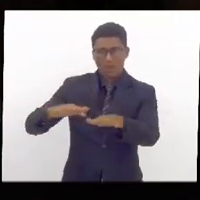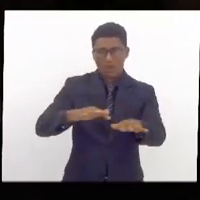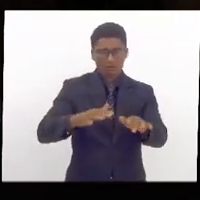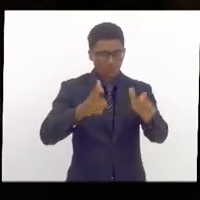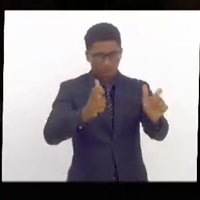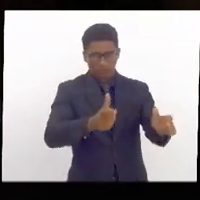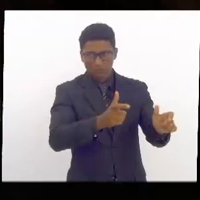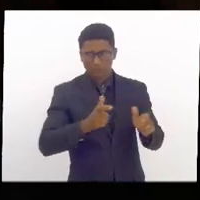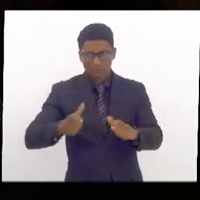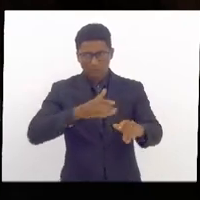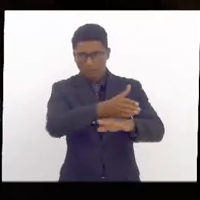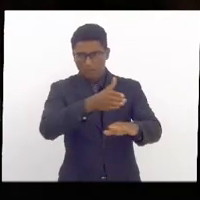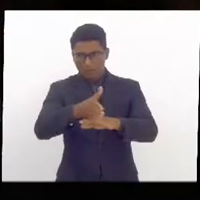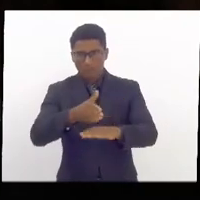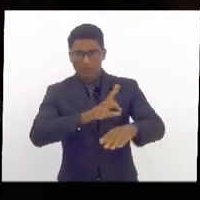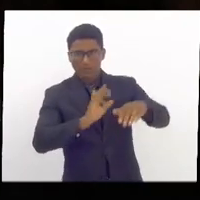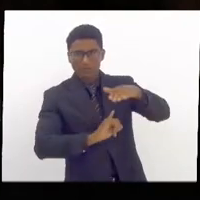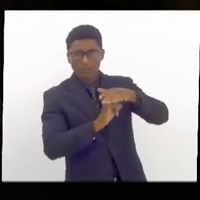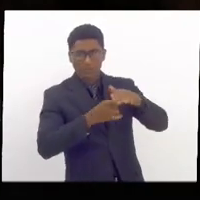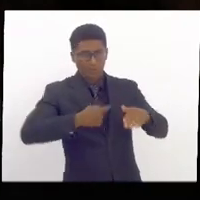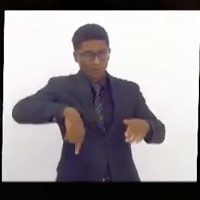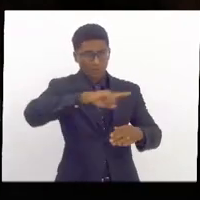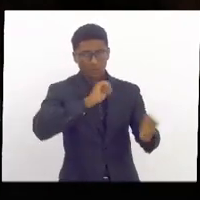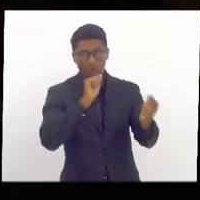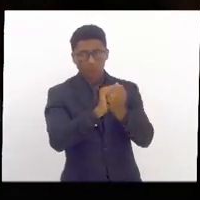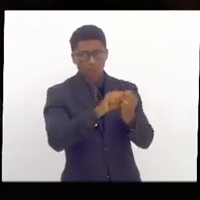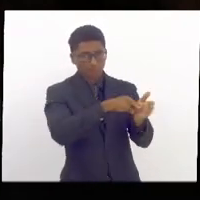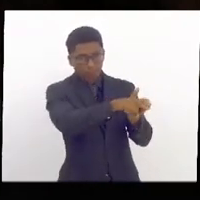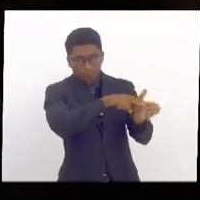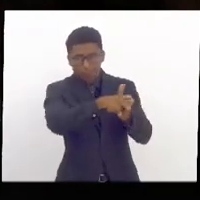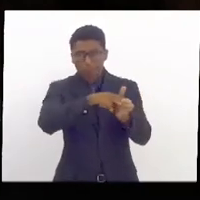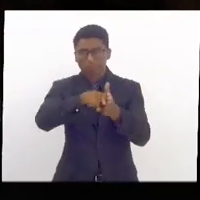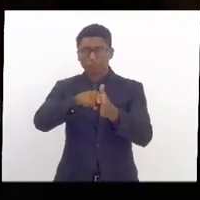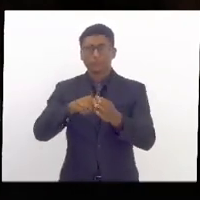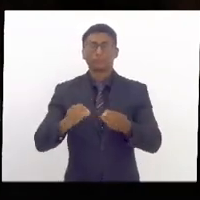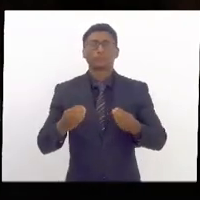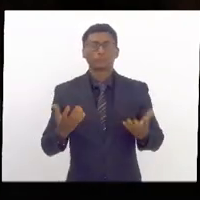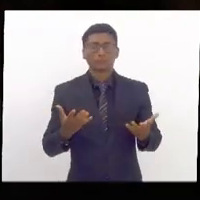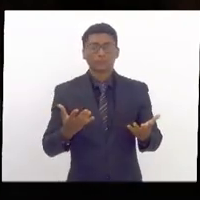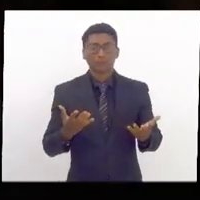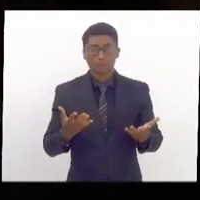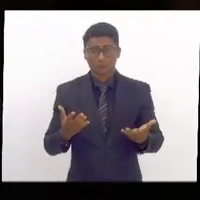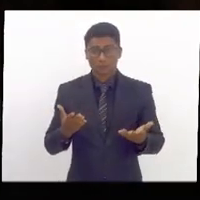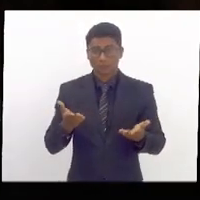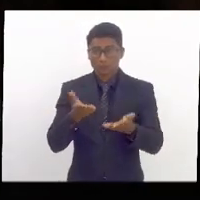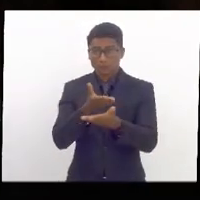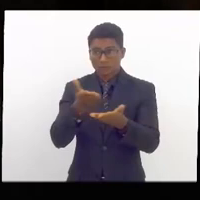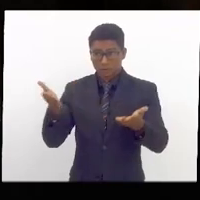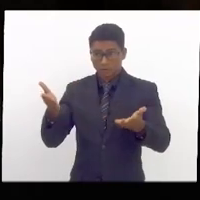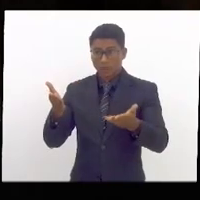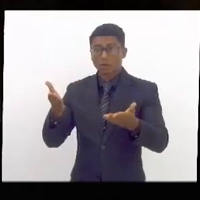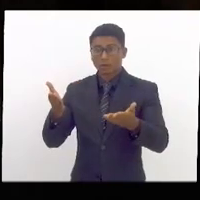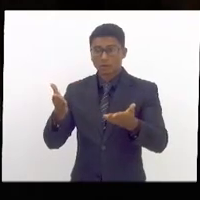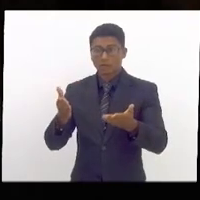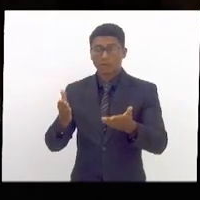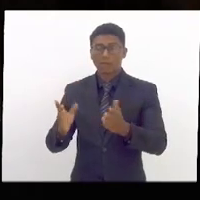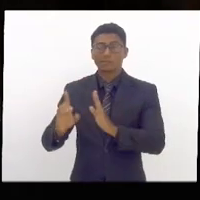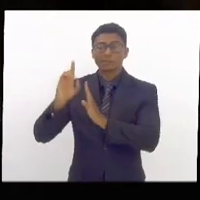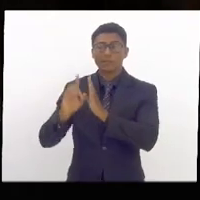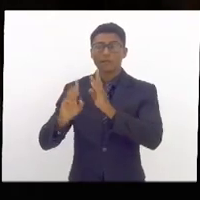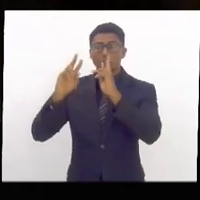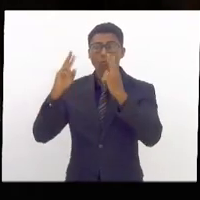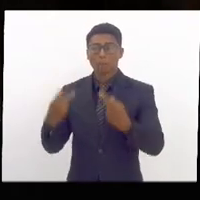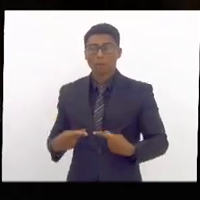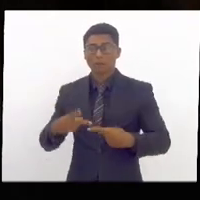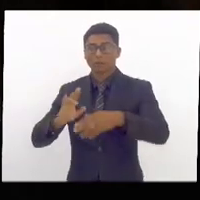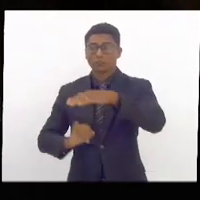com a vida humana, justamente para levar conhecimento dos órgãos internacionais de direitos humanos. Afinal de